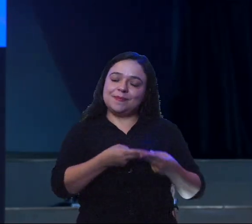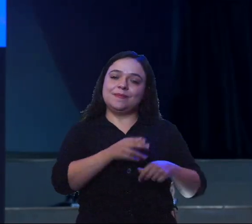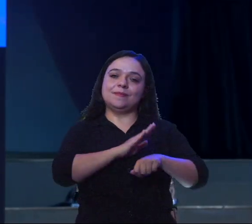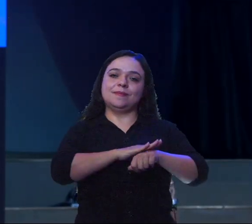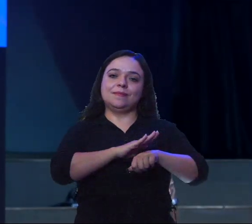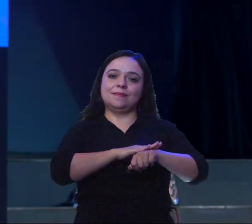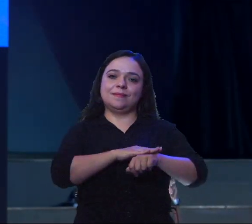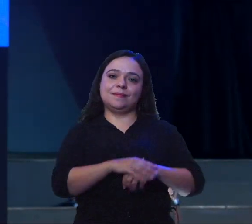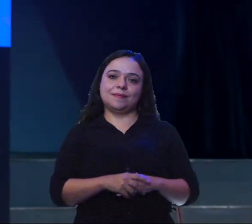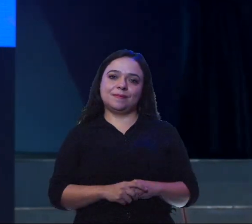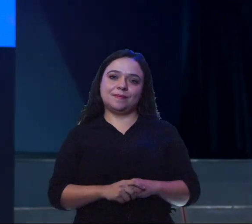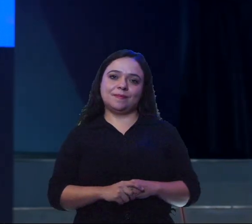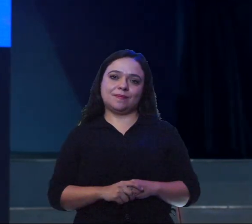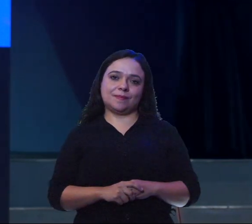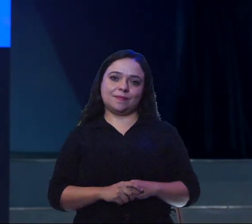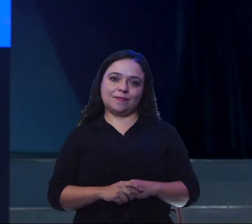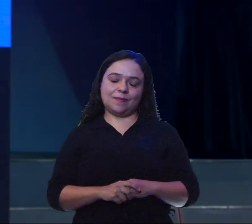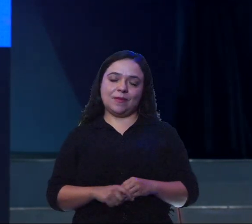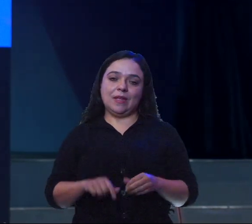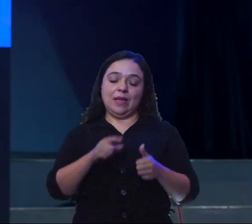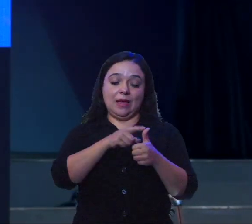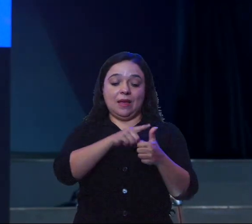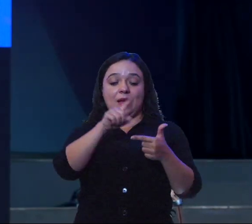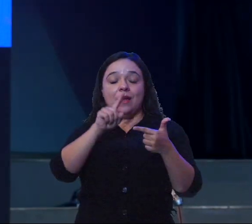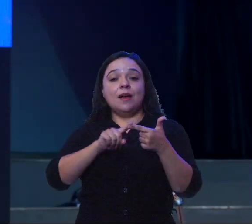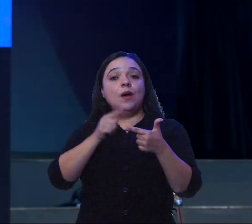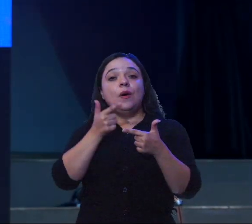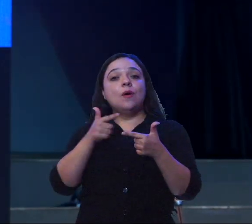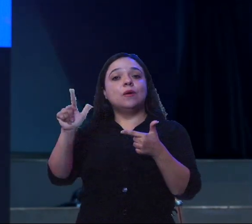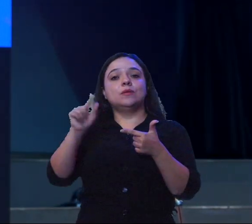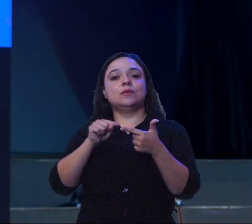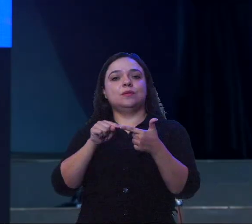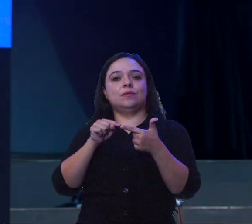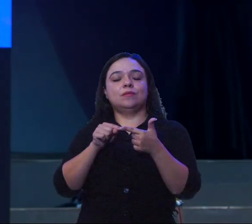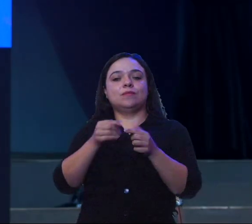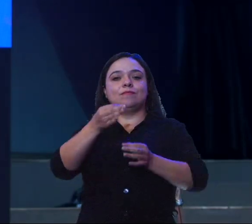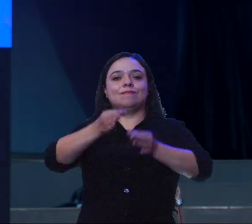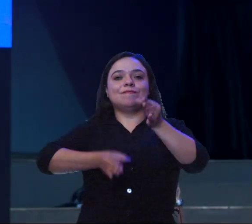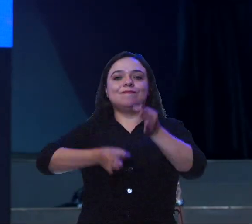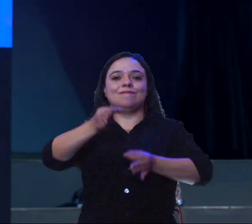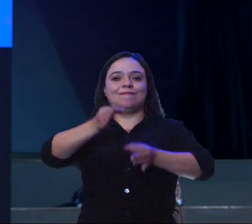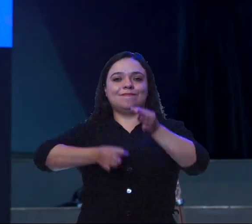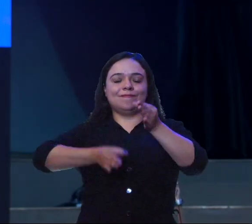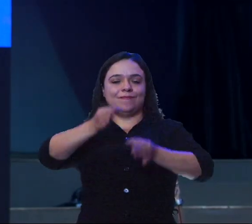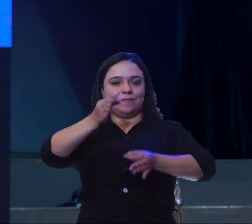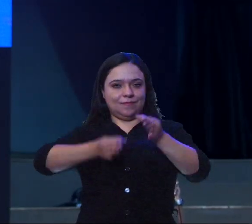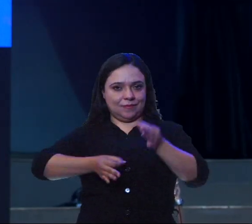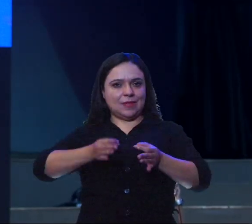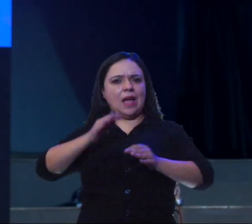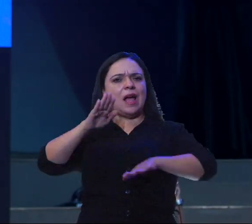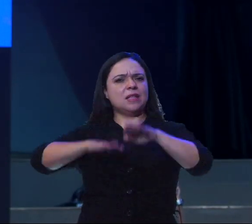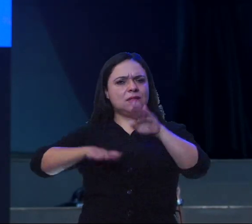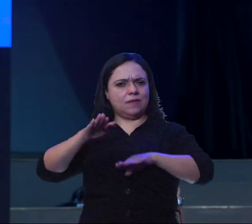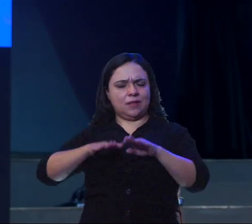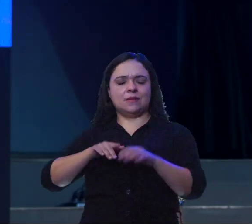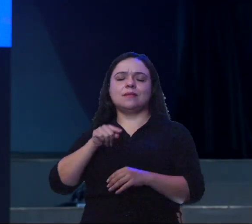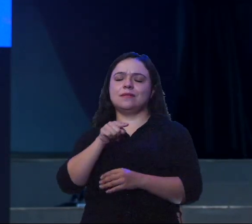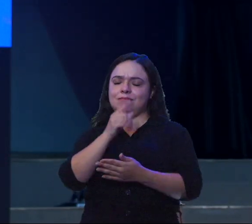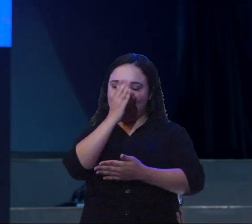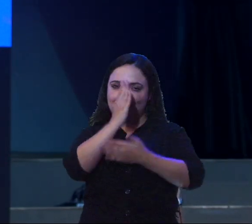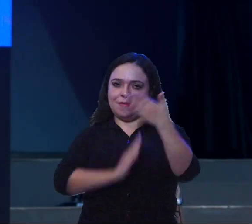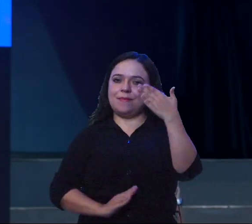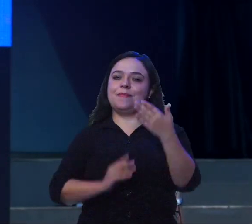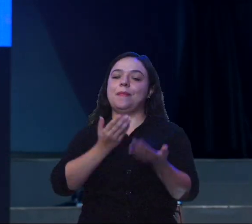O outro teste é o teste da justiça. E muitas vezes nós somos reprovados nesse teste.